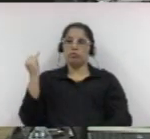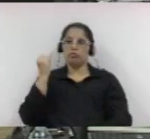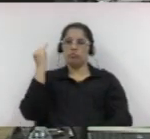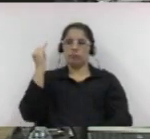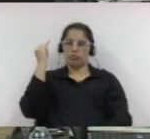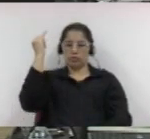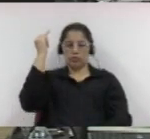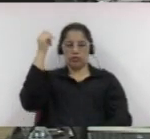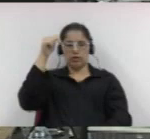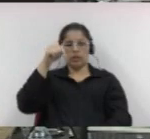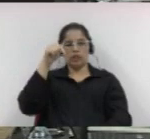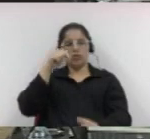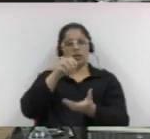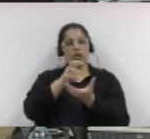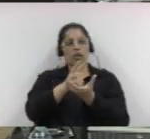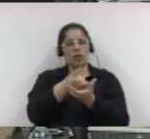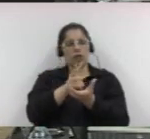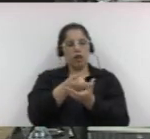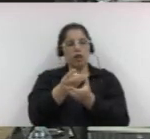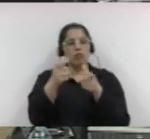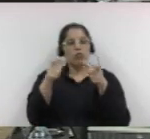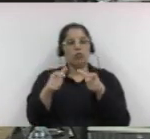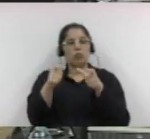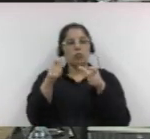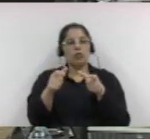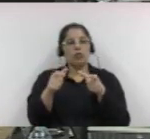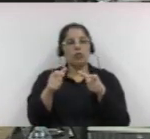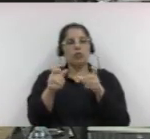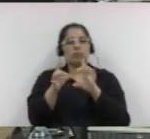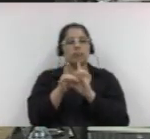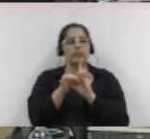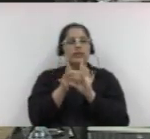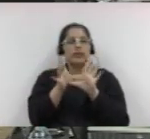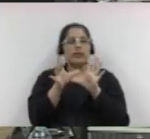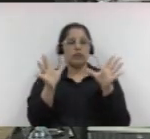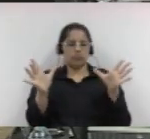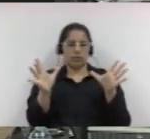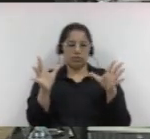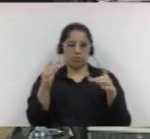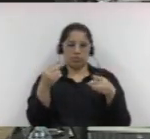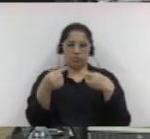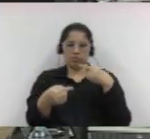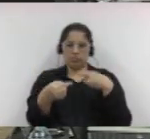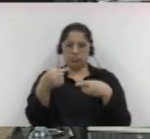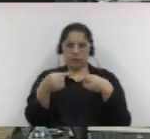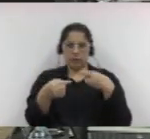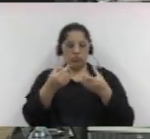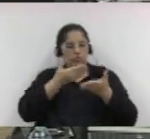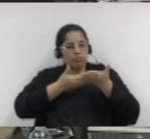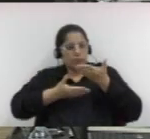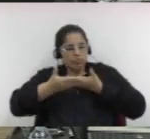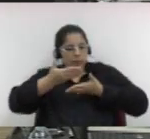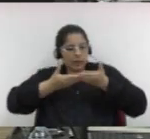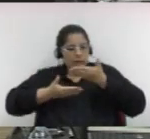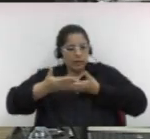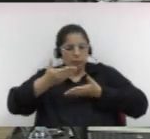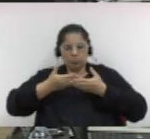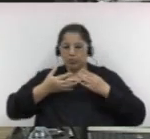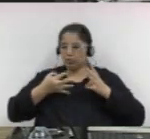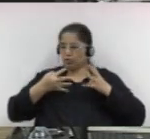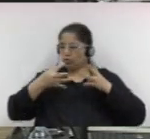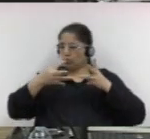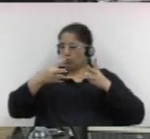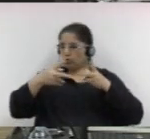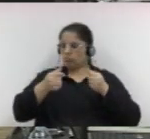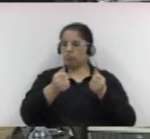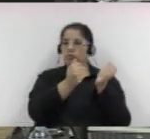que a Câmara seja mesmo esse espaço de discussão, de receber aqui todas as pessoas, movimentos